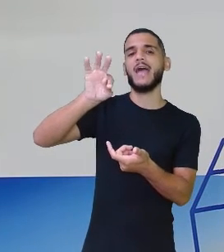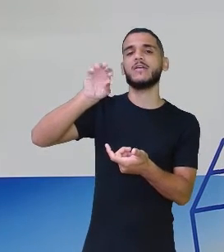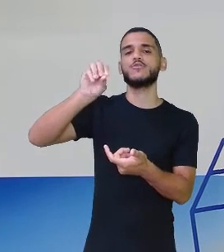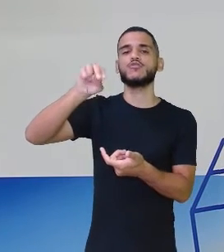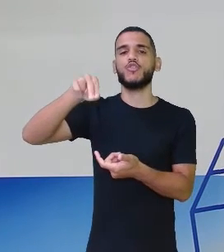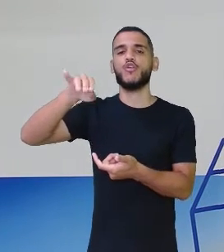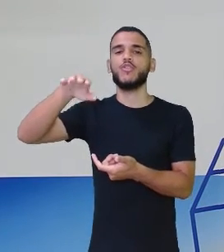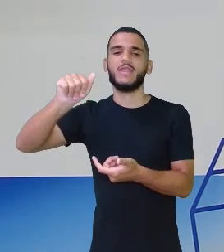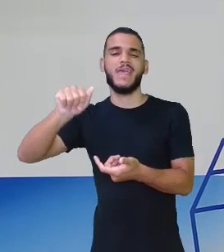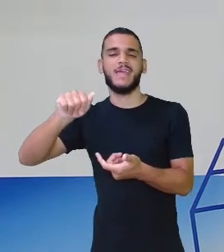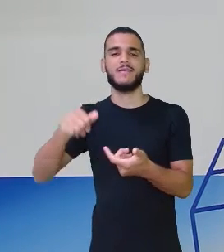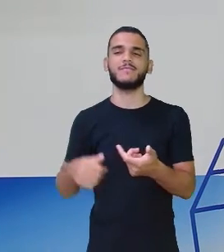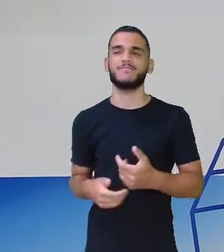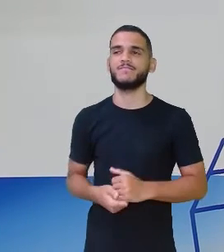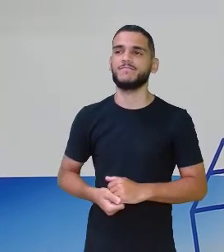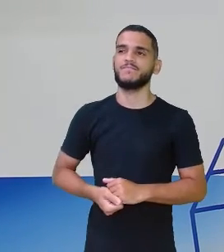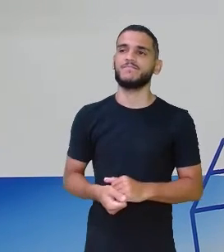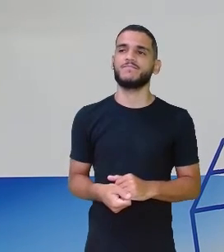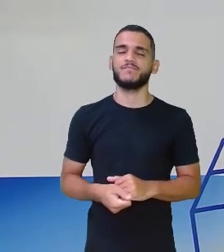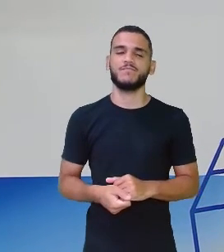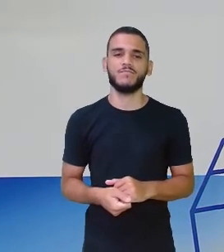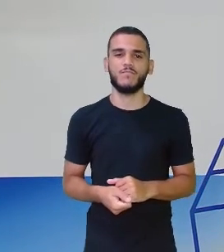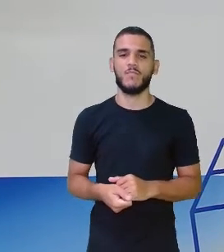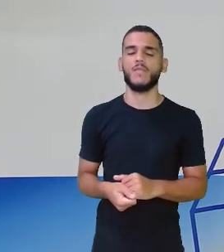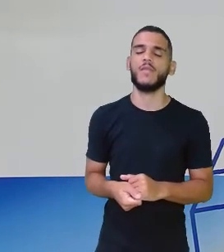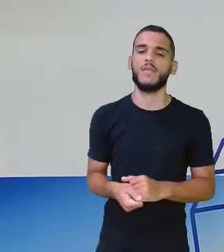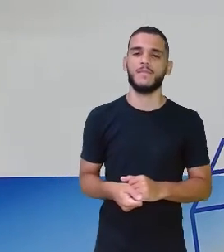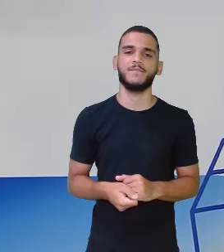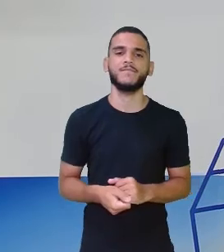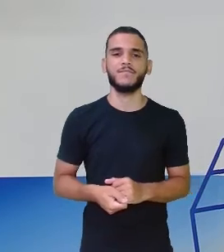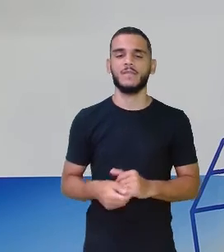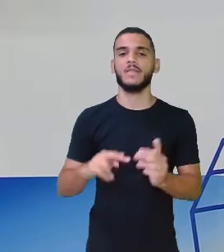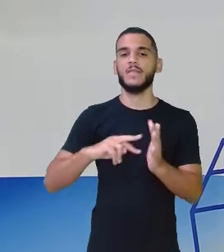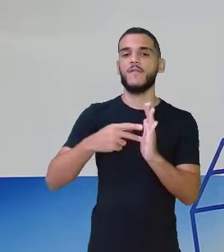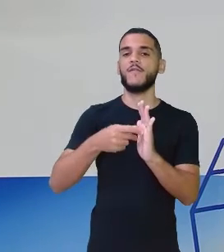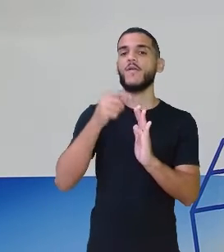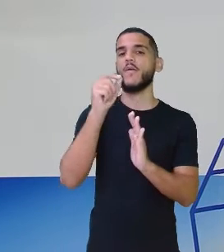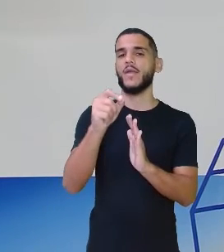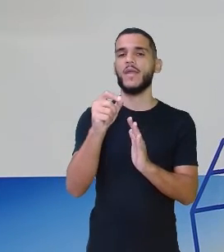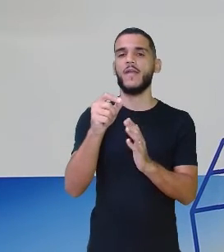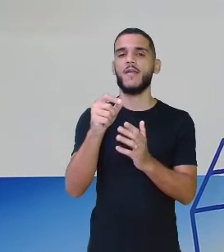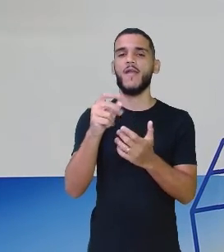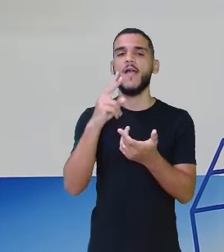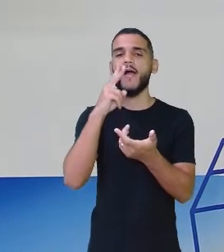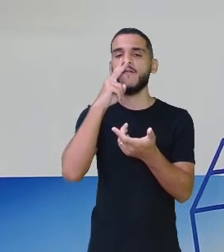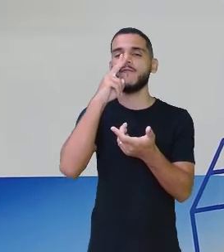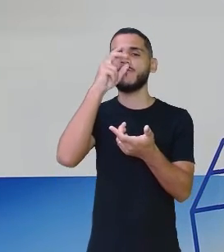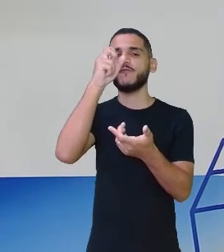Átona. A sílaba mais fraca, a gente vai perdendo a força, ó.